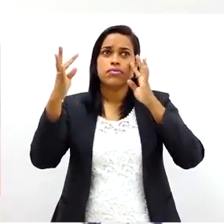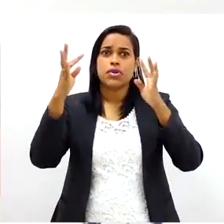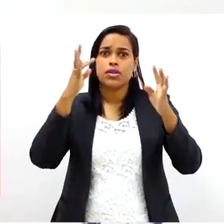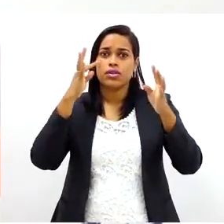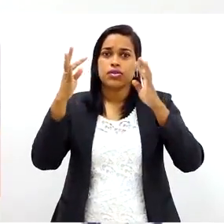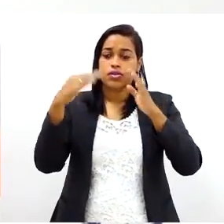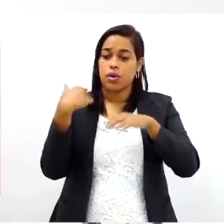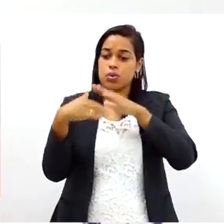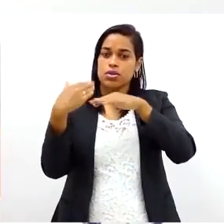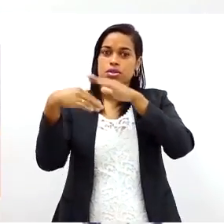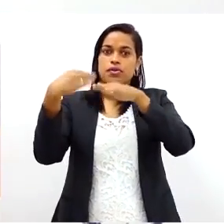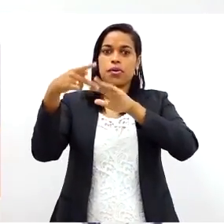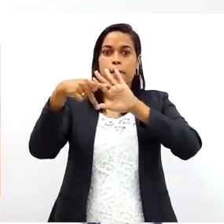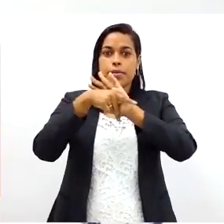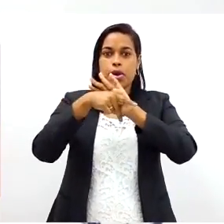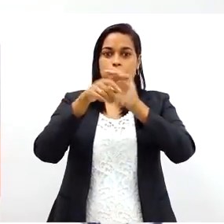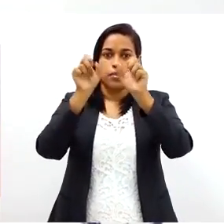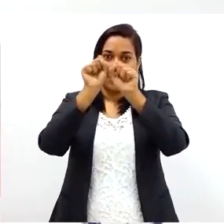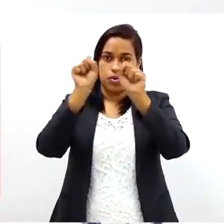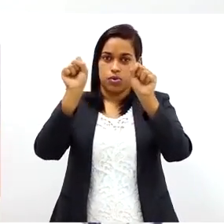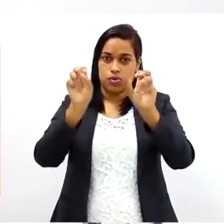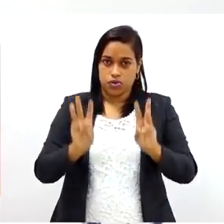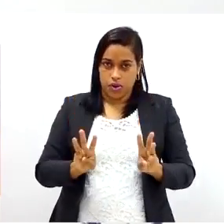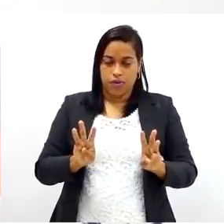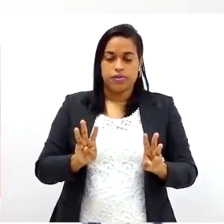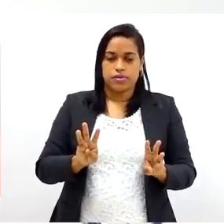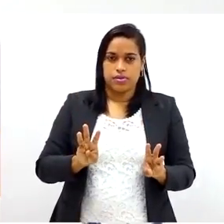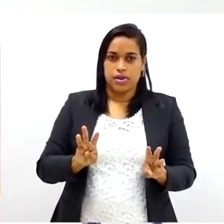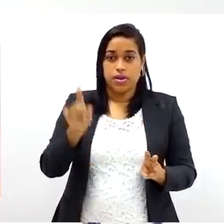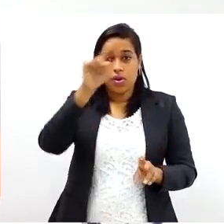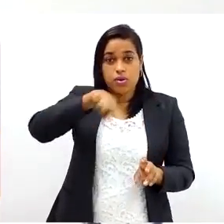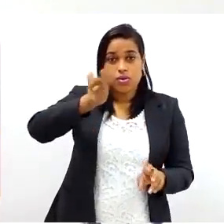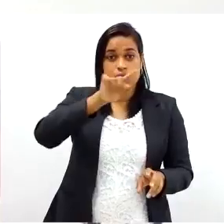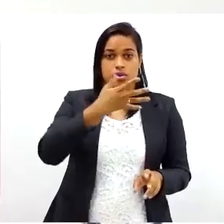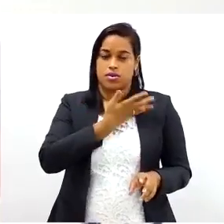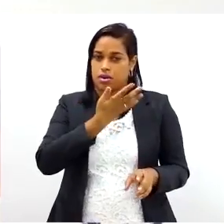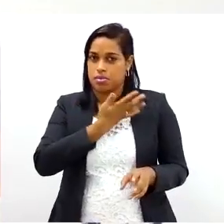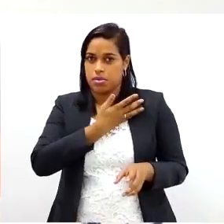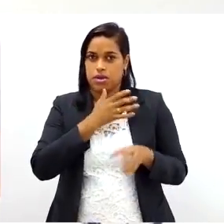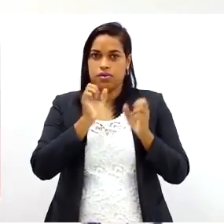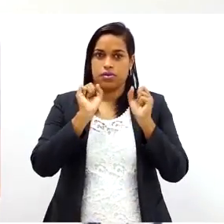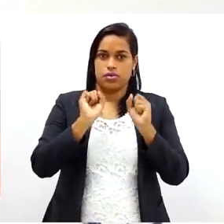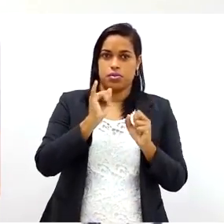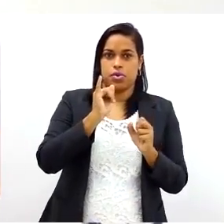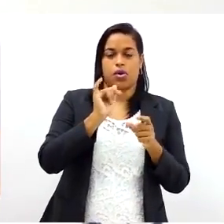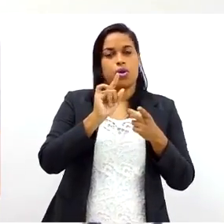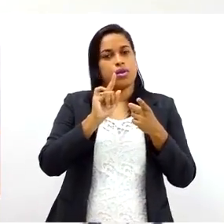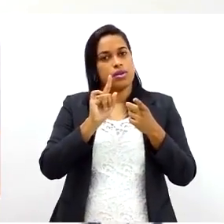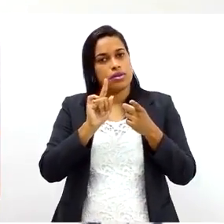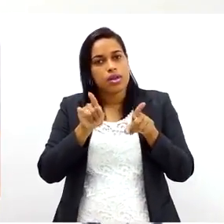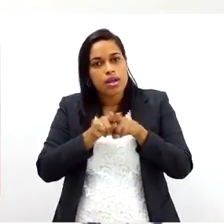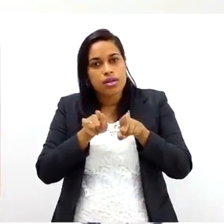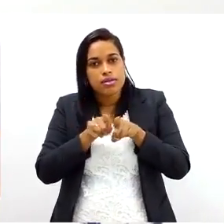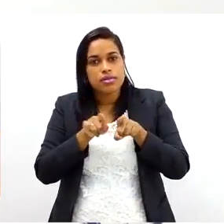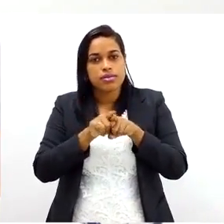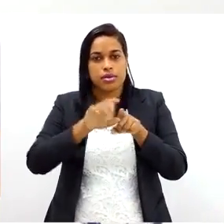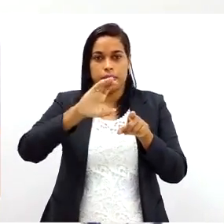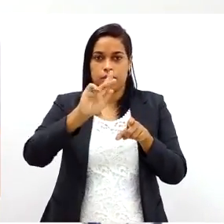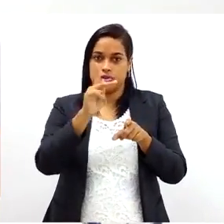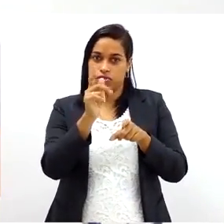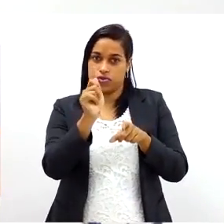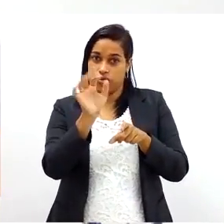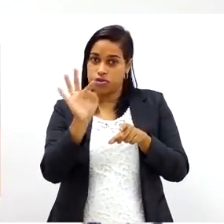o desenvolvimento de um software? Então, com os seus colegas, vocês podem fazer um chat ou até mesmo se comunicar por